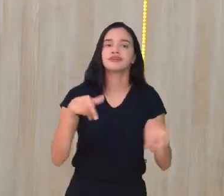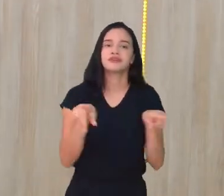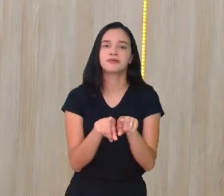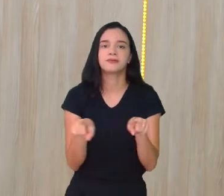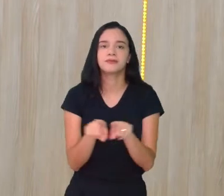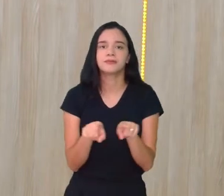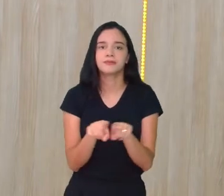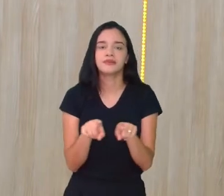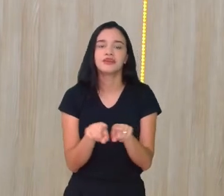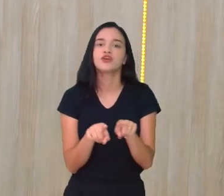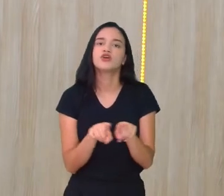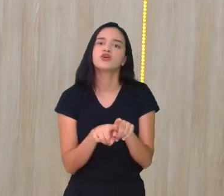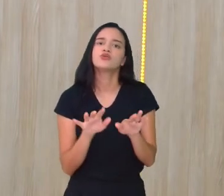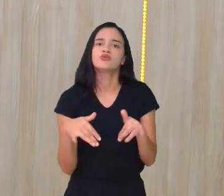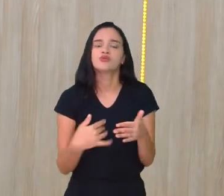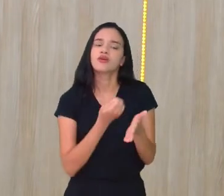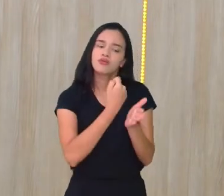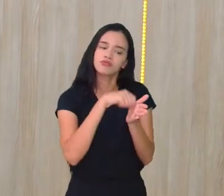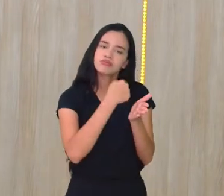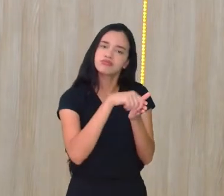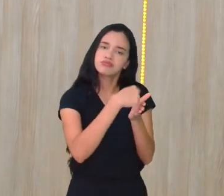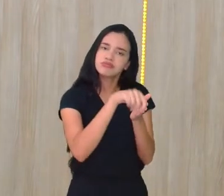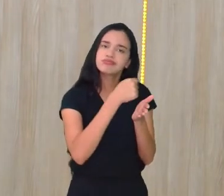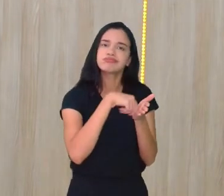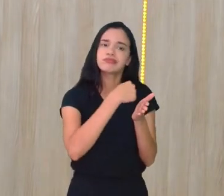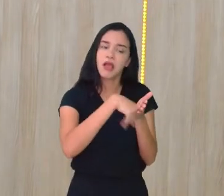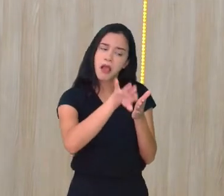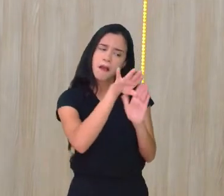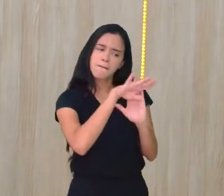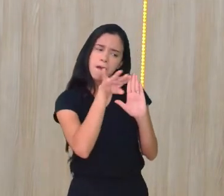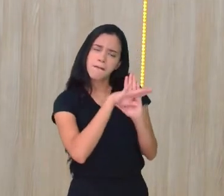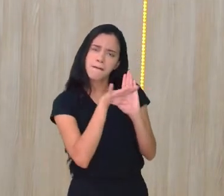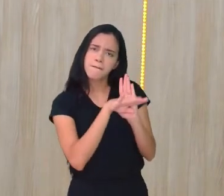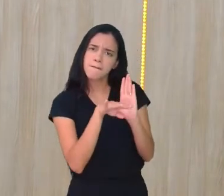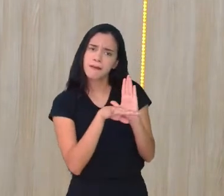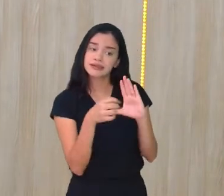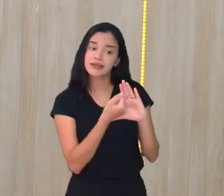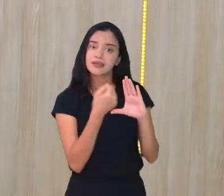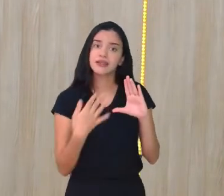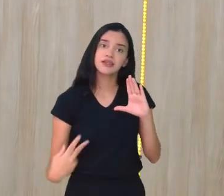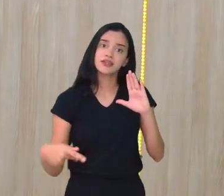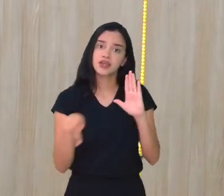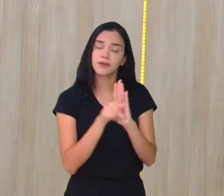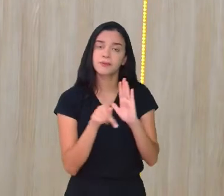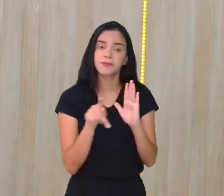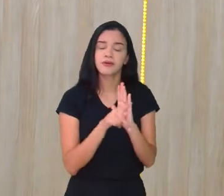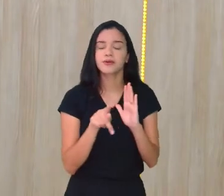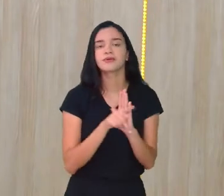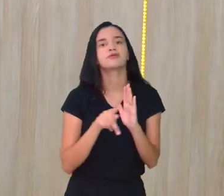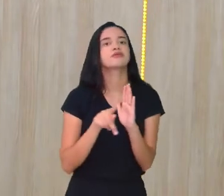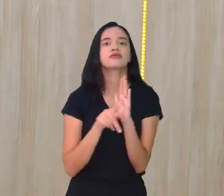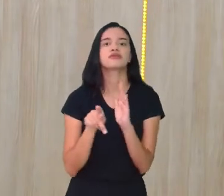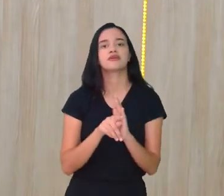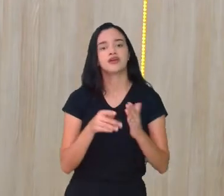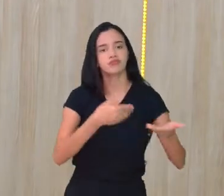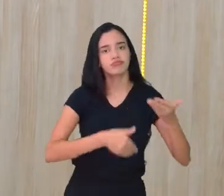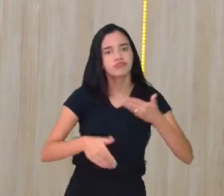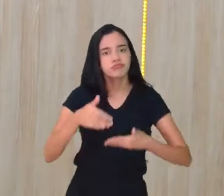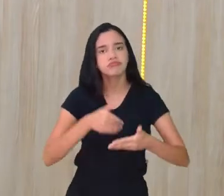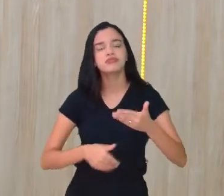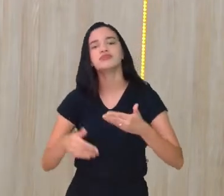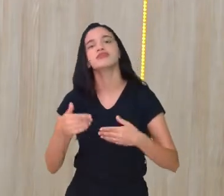aquele esquemazinho no seu caderno, coloca lá, ó, cada categoria. Aí embaixo você descreve que cada um está se